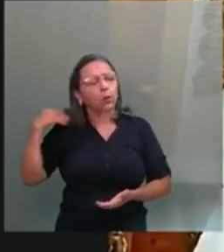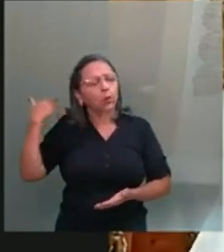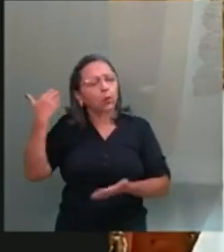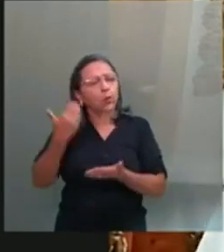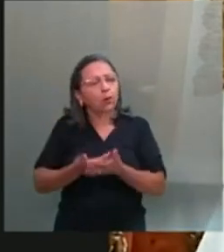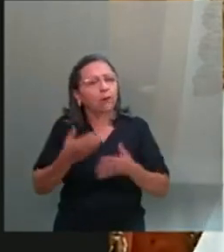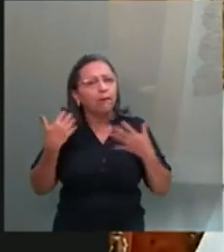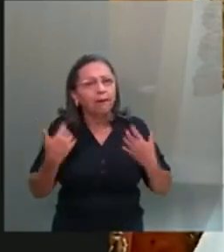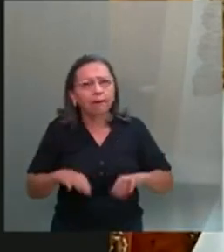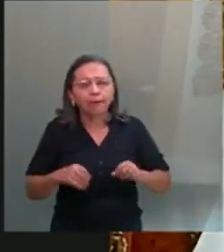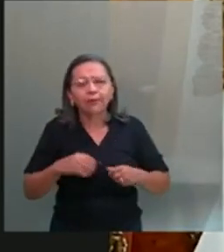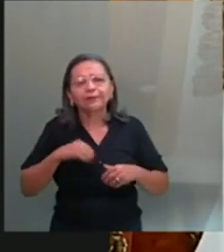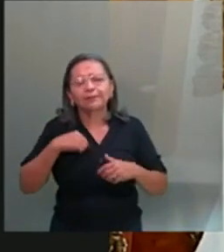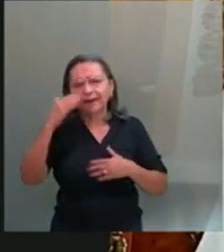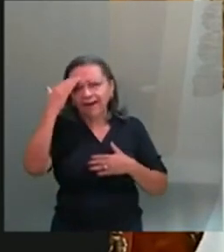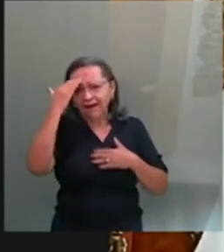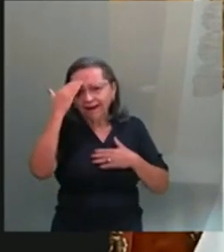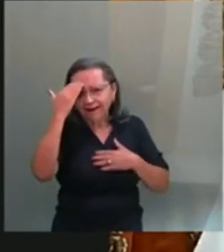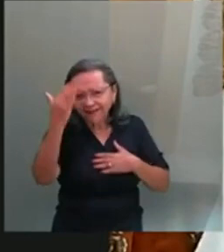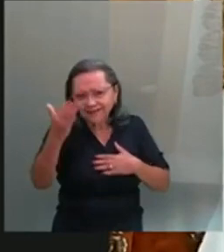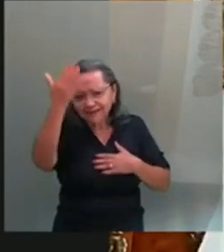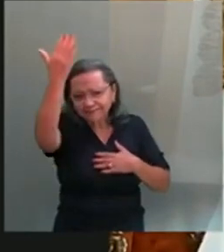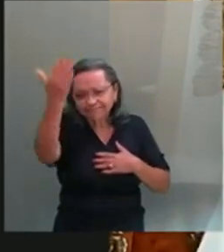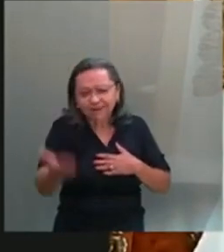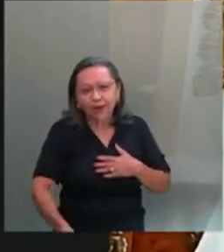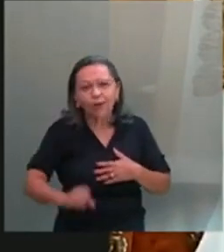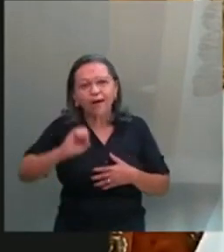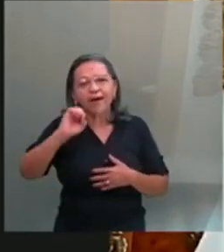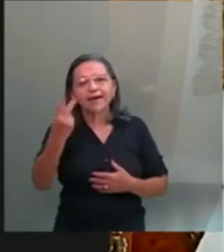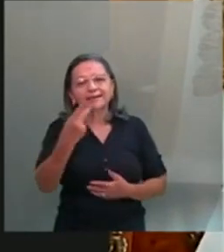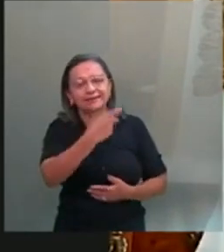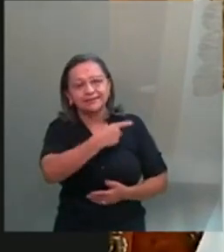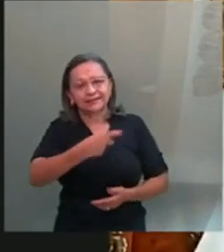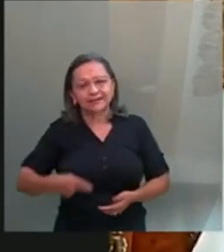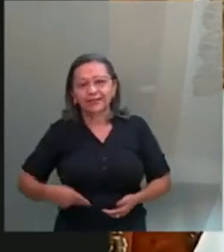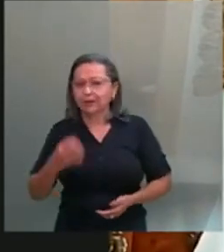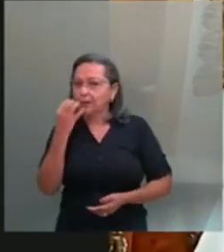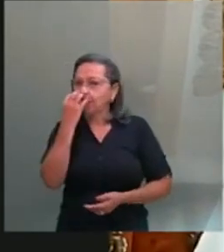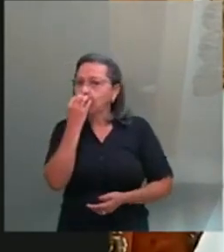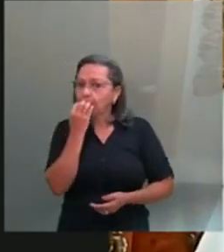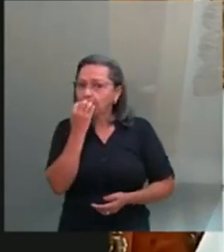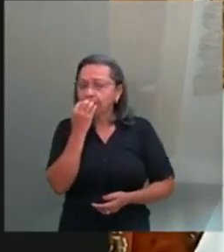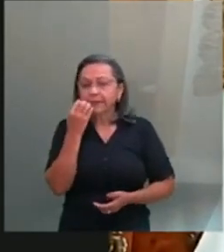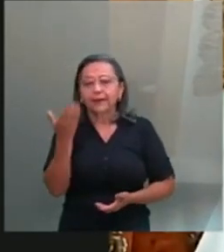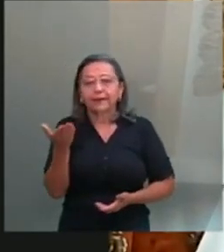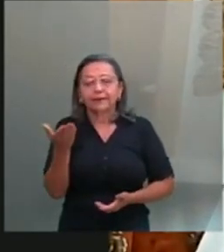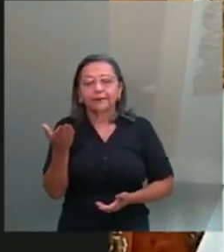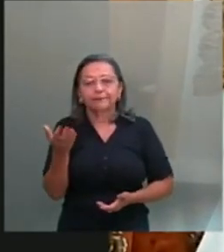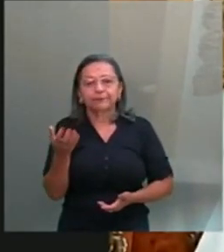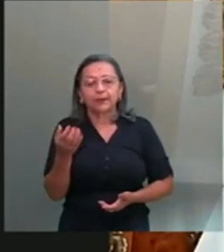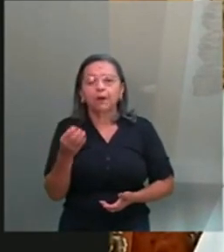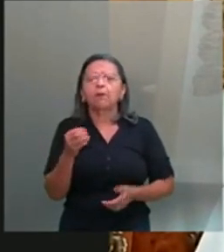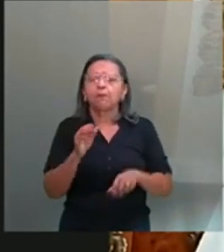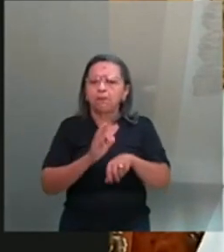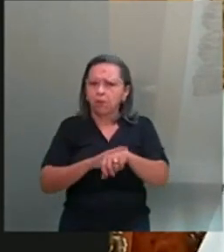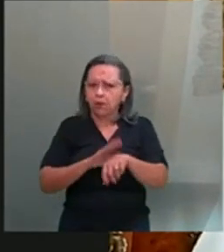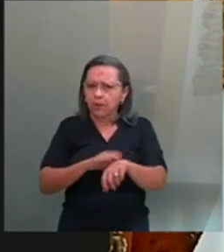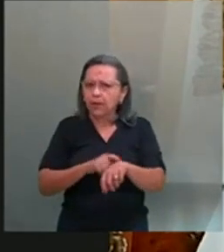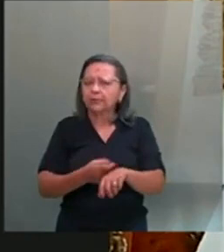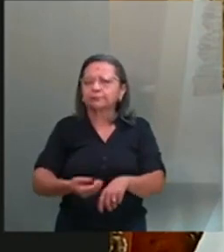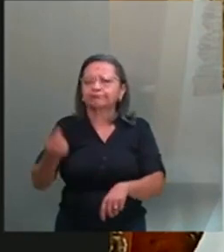história, agradecer ao presidente José Sarney, que em um momento muito